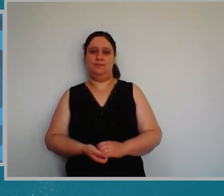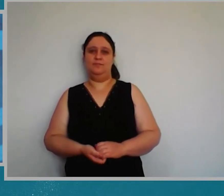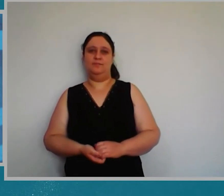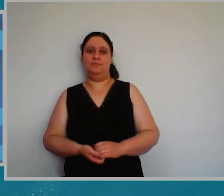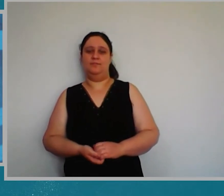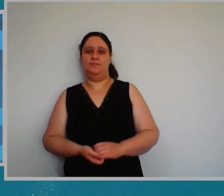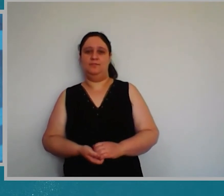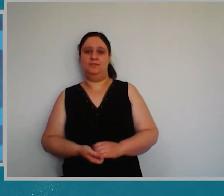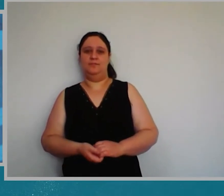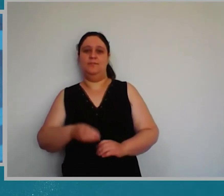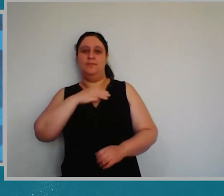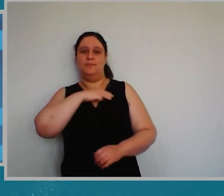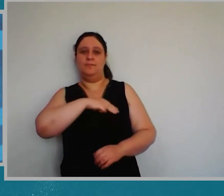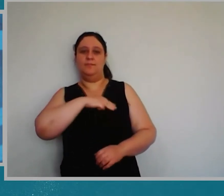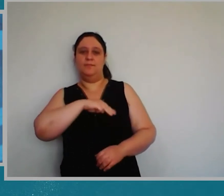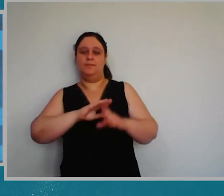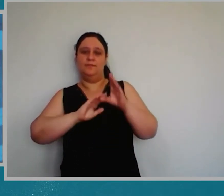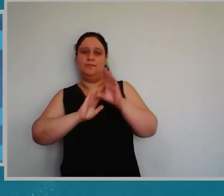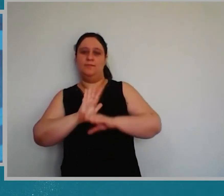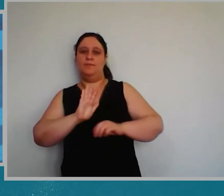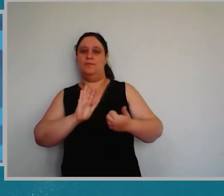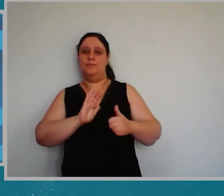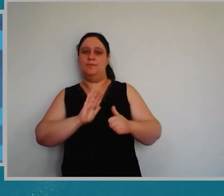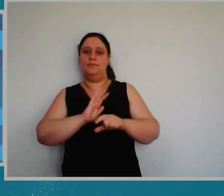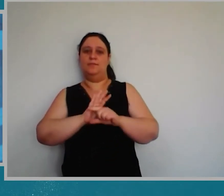Mateus 11, versículo 2.